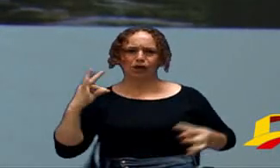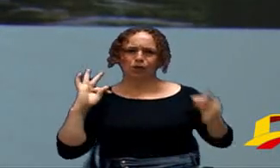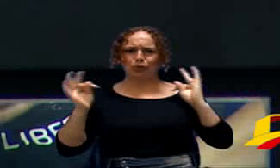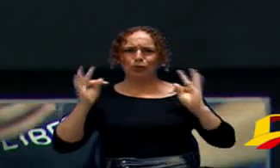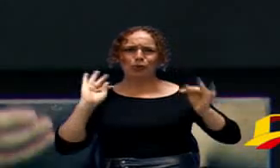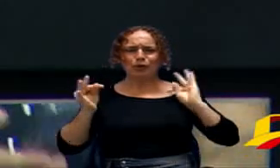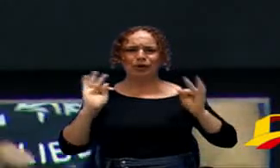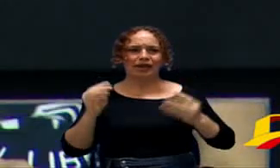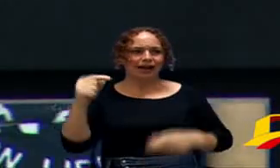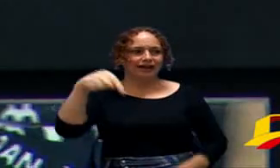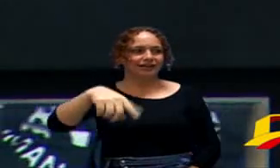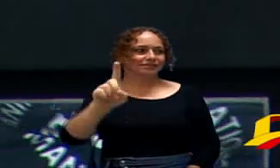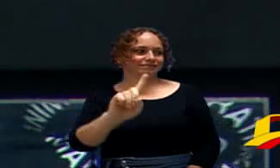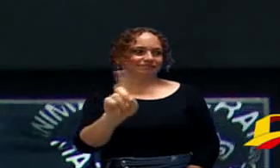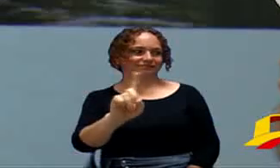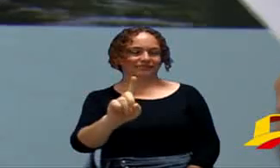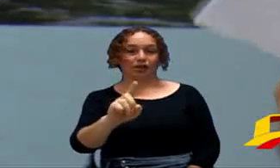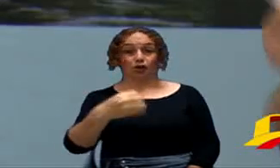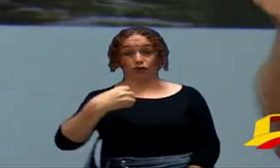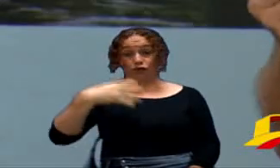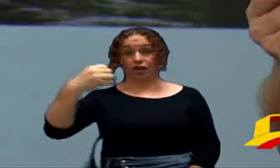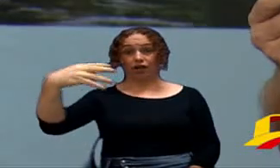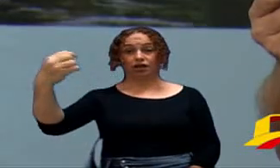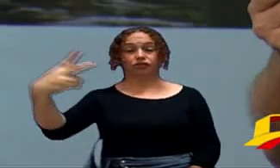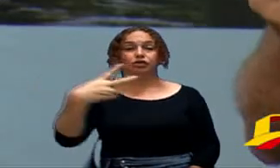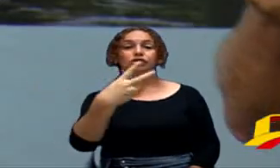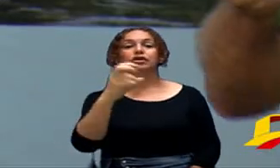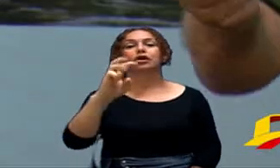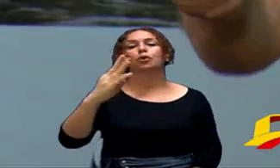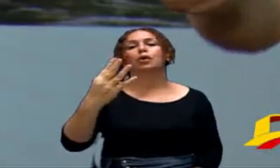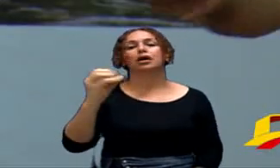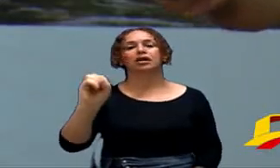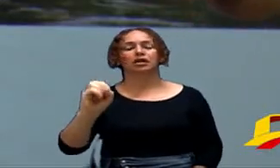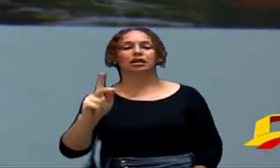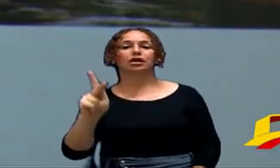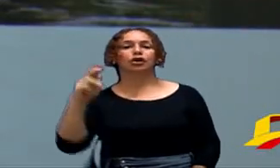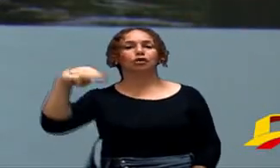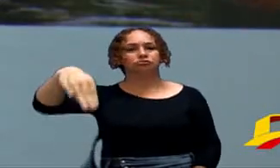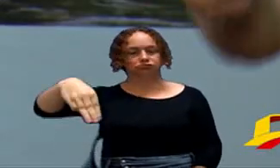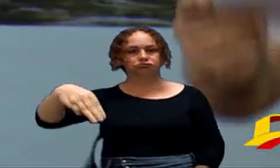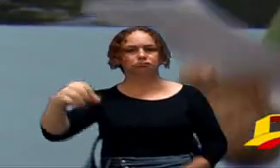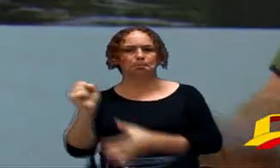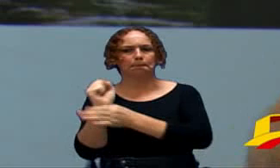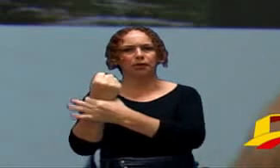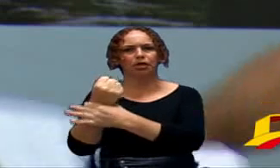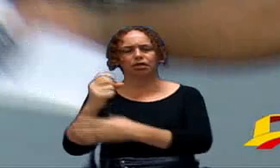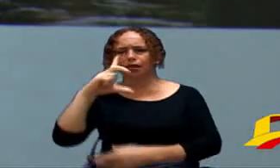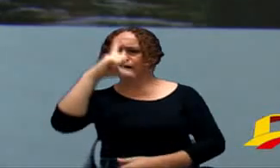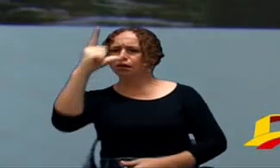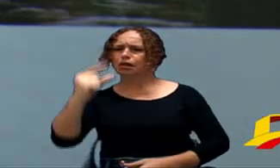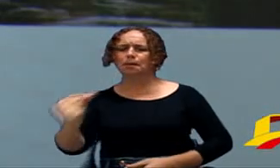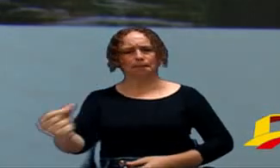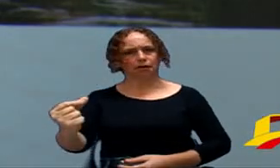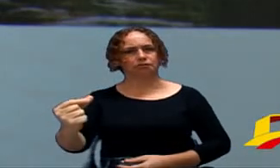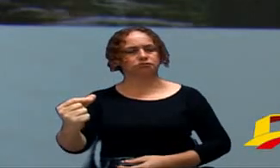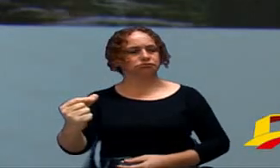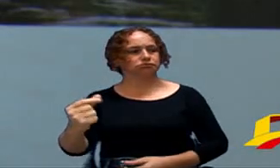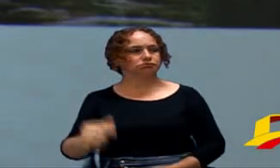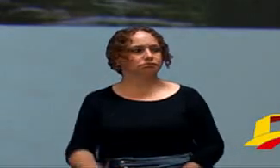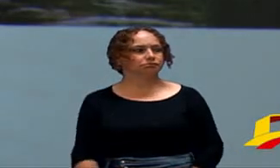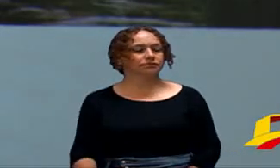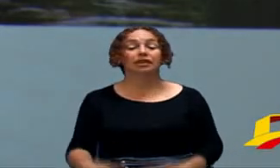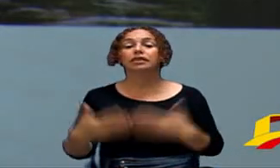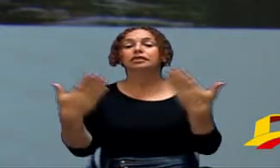250 quilômetros para defender esse animal, para evitar que ele tenha o mesmo fim que teve o Black. Então,